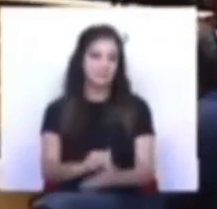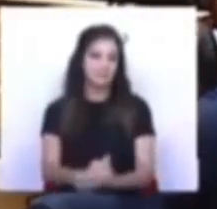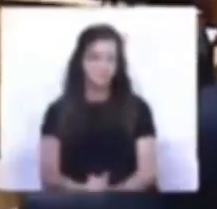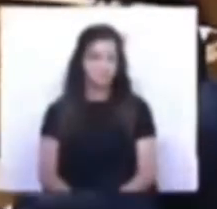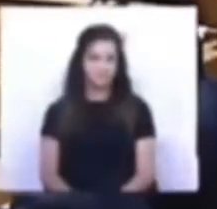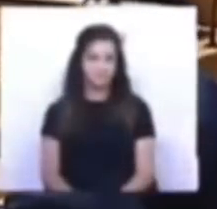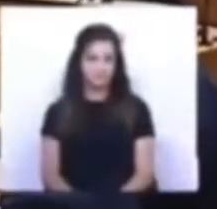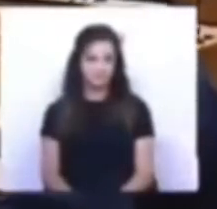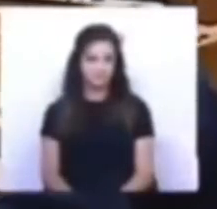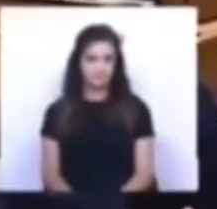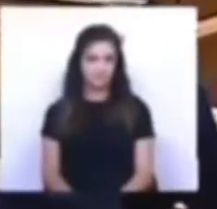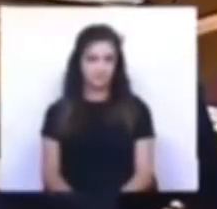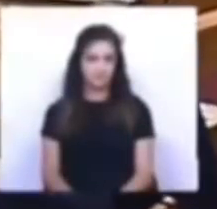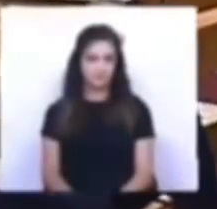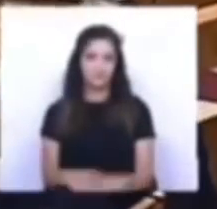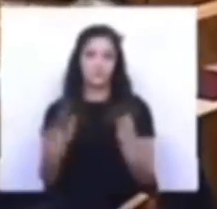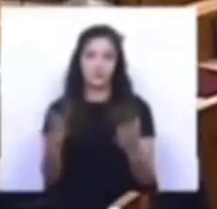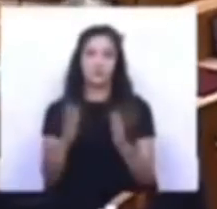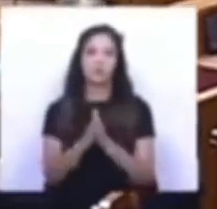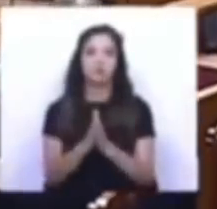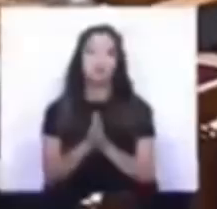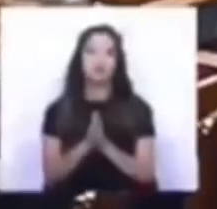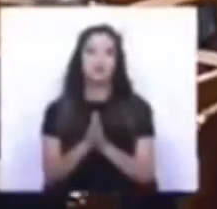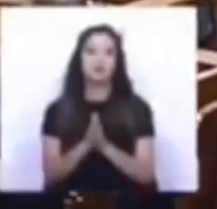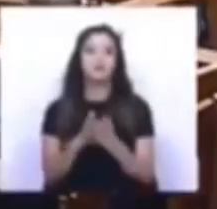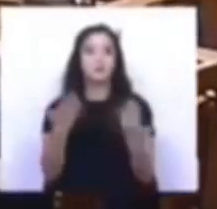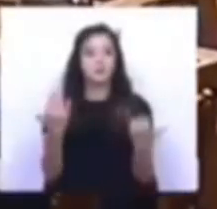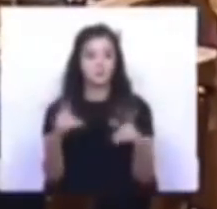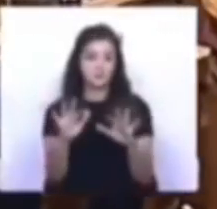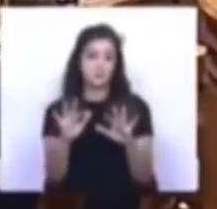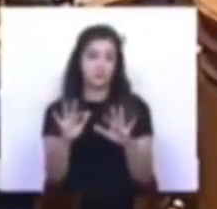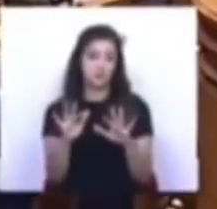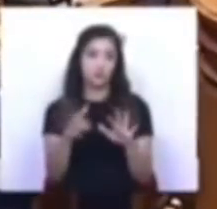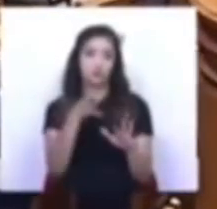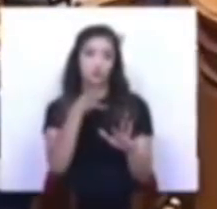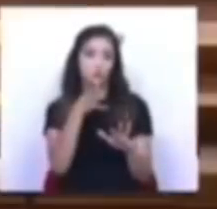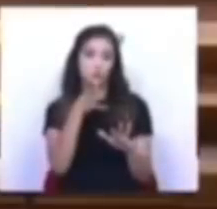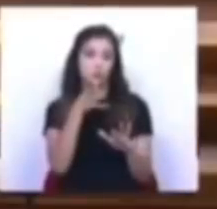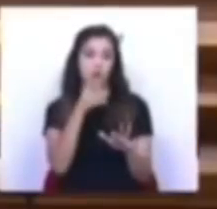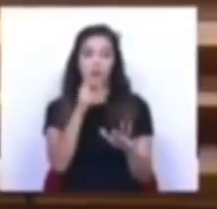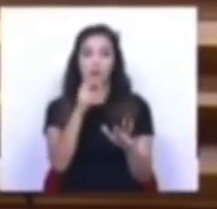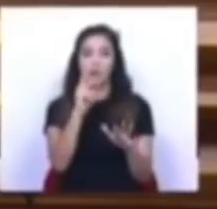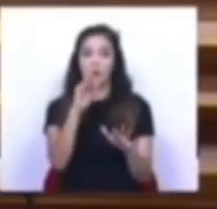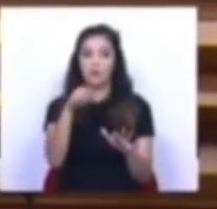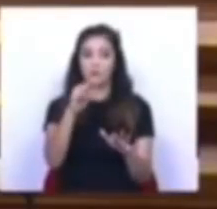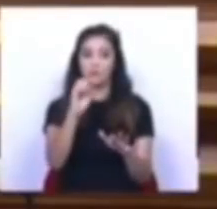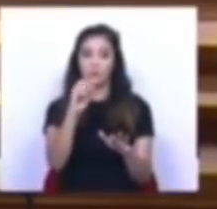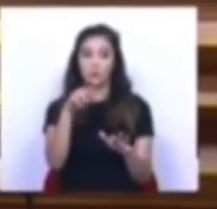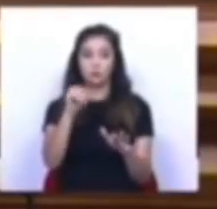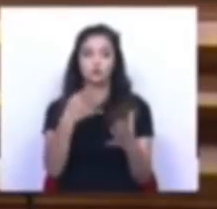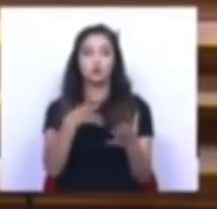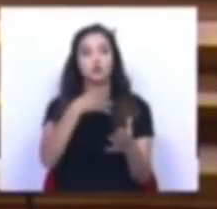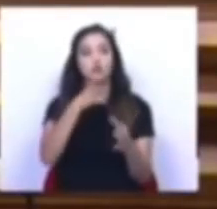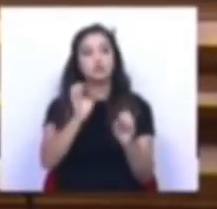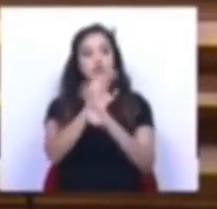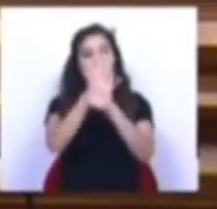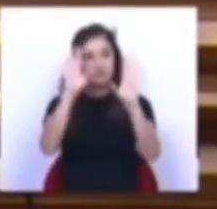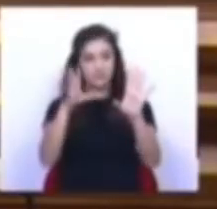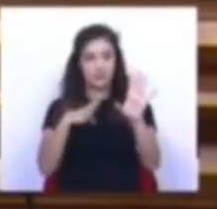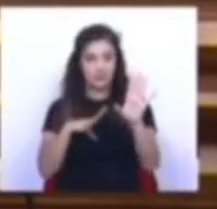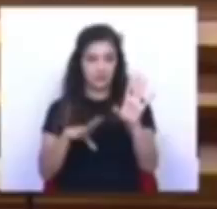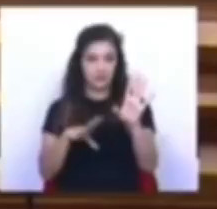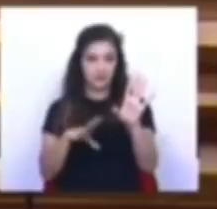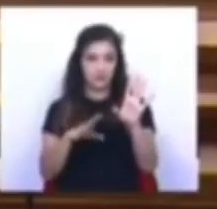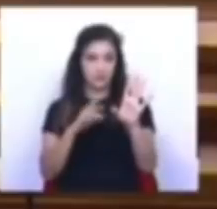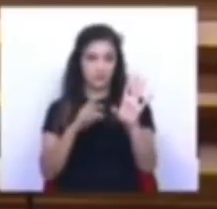Bem prega, Frei Tomás. Mas, Sr. Deputado Afonso Oliveira, o esclarecimento que eu queria solicitar, meus